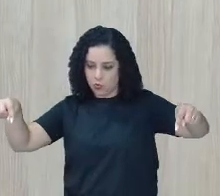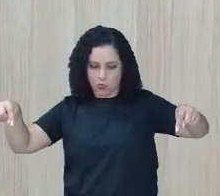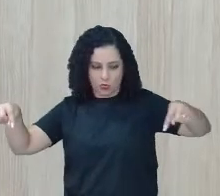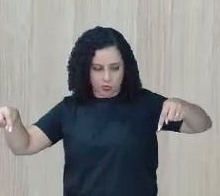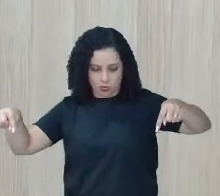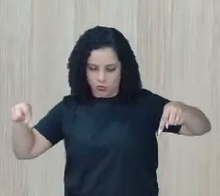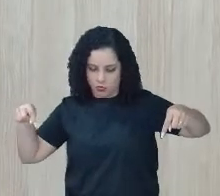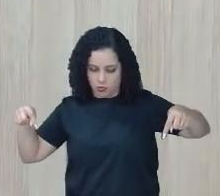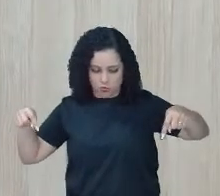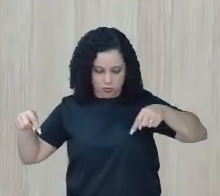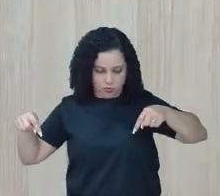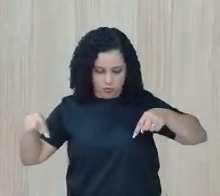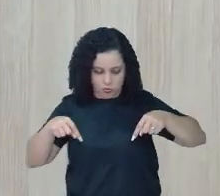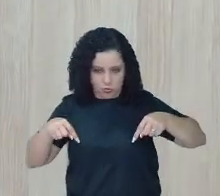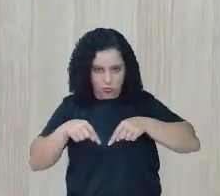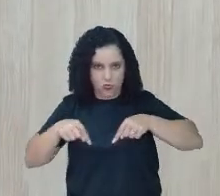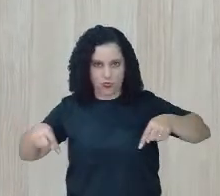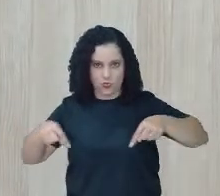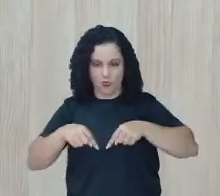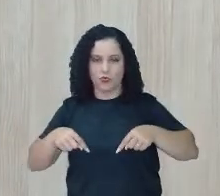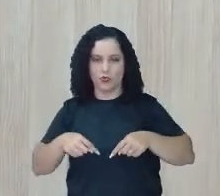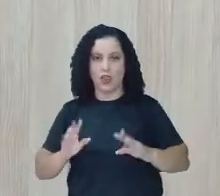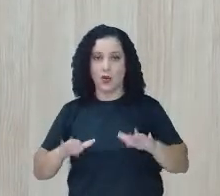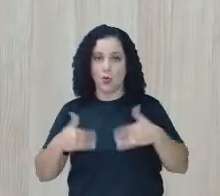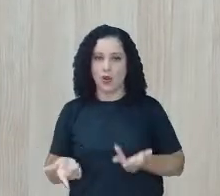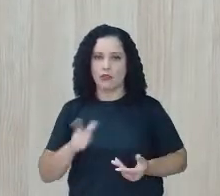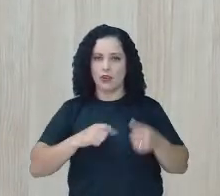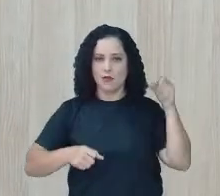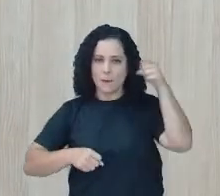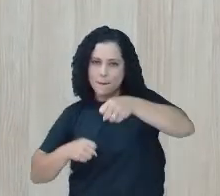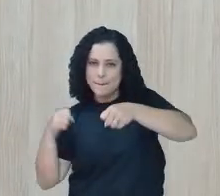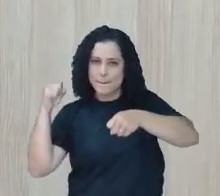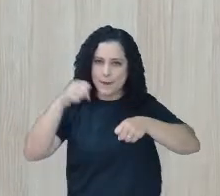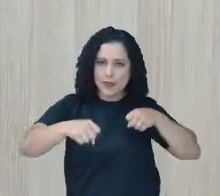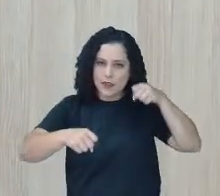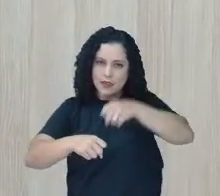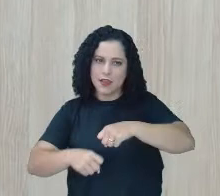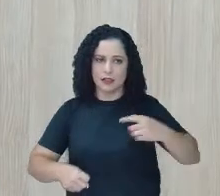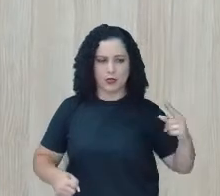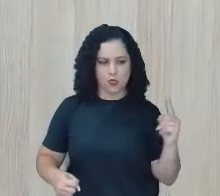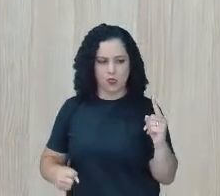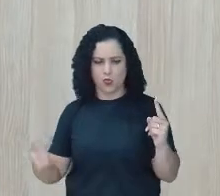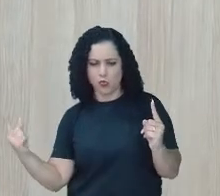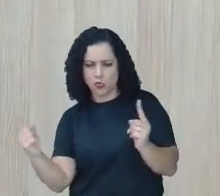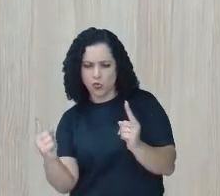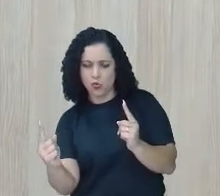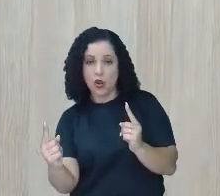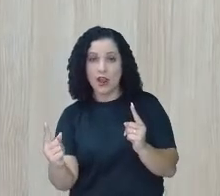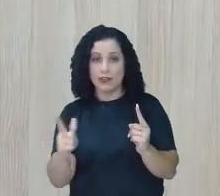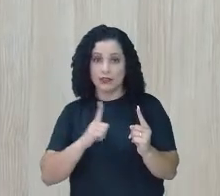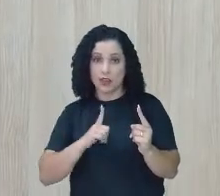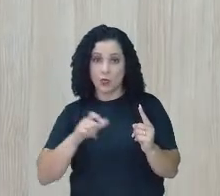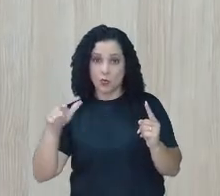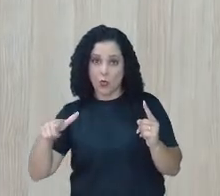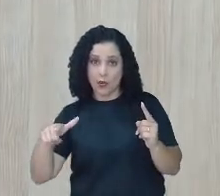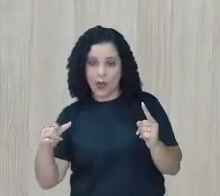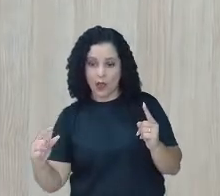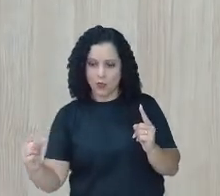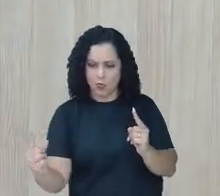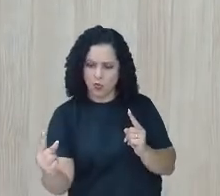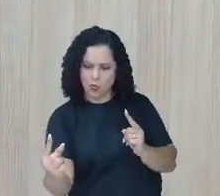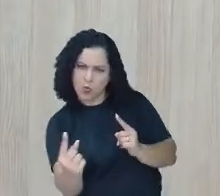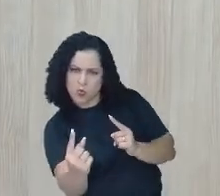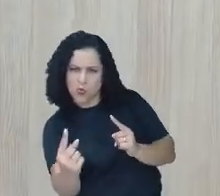o lutador encurrala o outro lá, ele tem ali um determinado ângulo que pode ser movimentado ali naquela